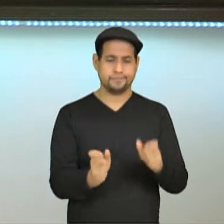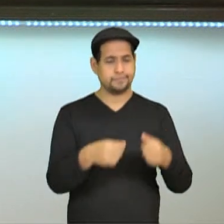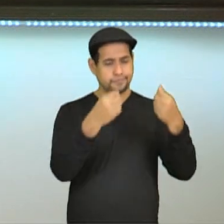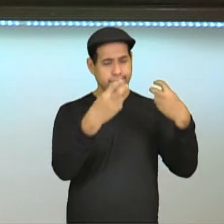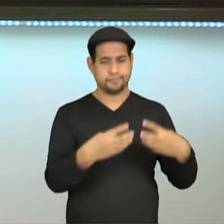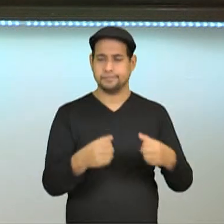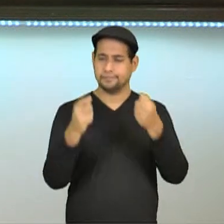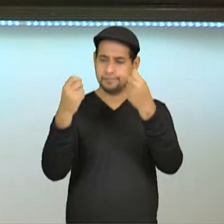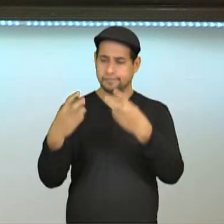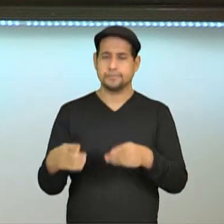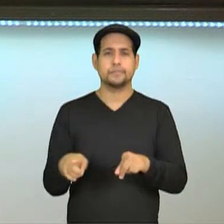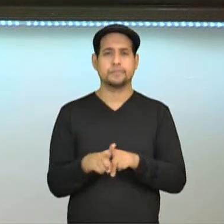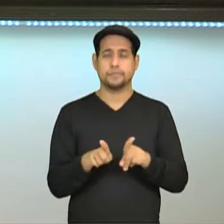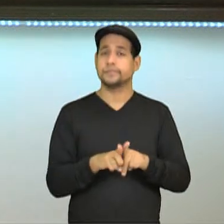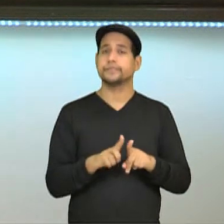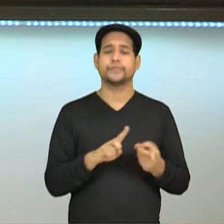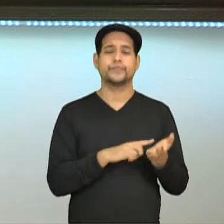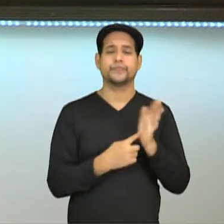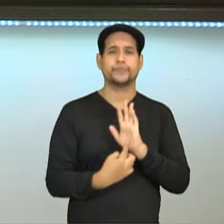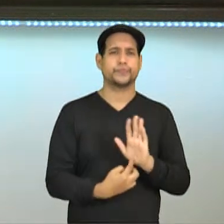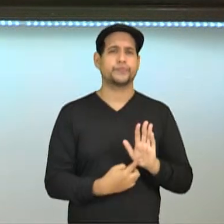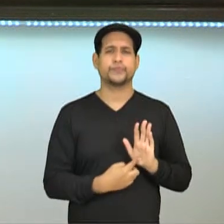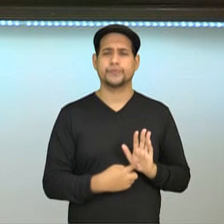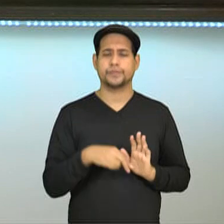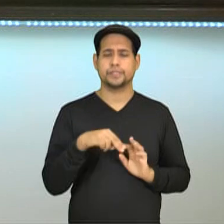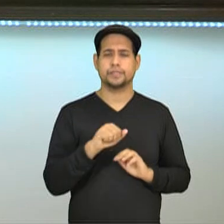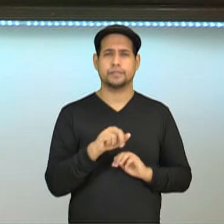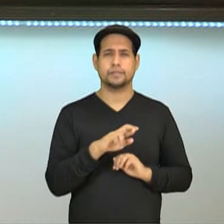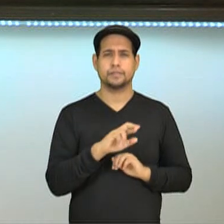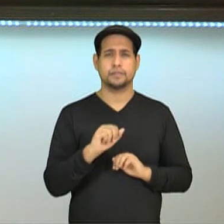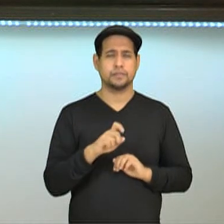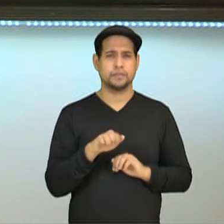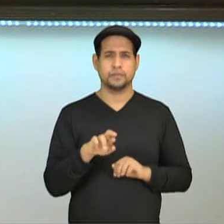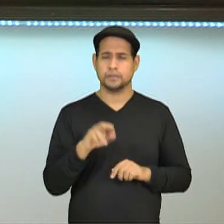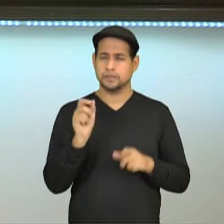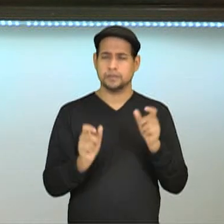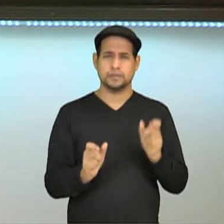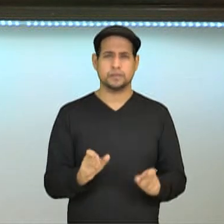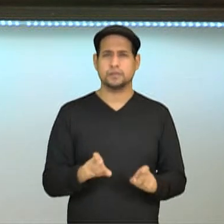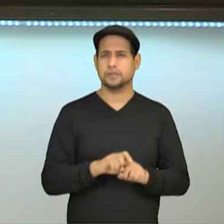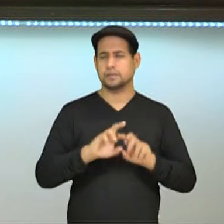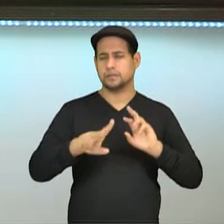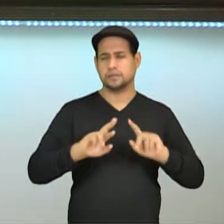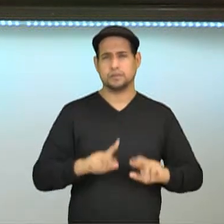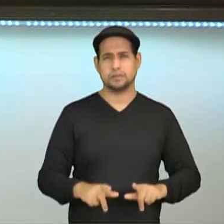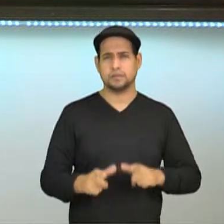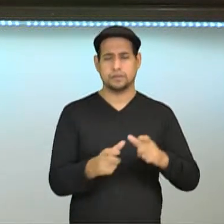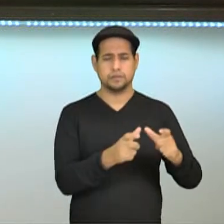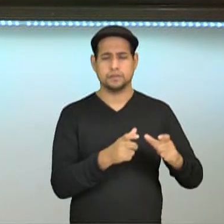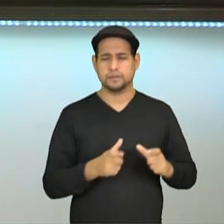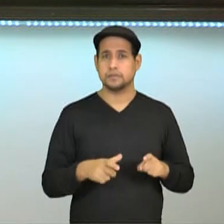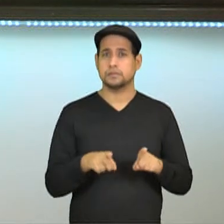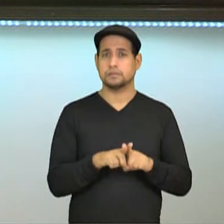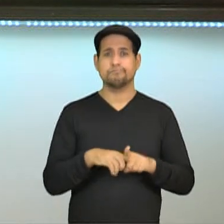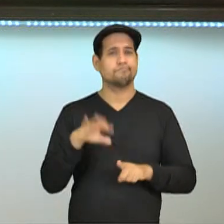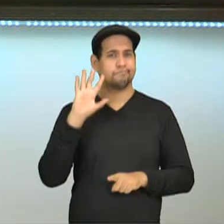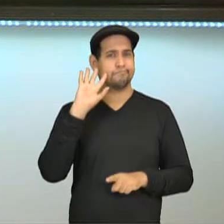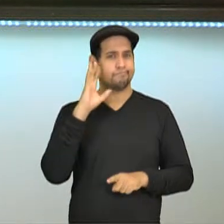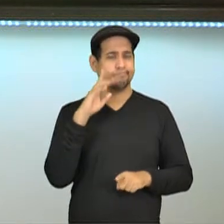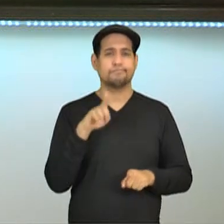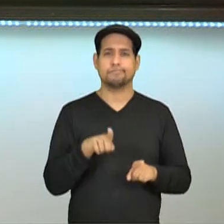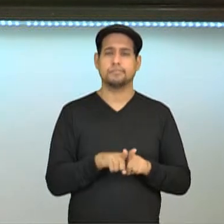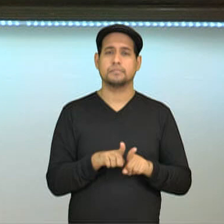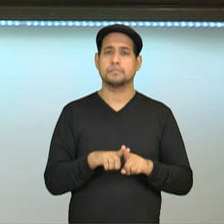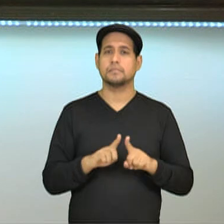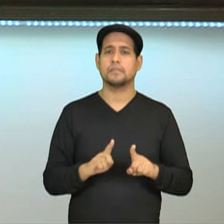de um texto narrativo, né, que apresenta narrador, personagens, enredo, espaço, o local ali onde acontecem,